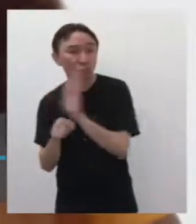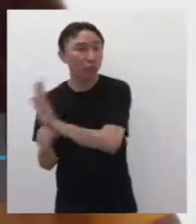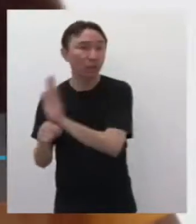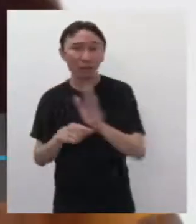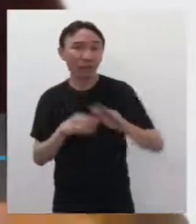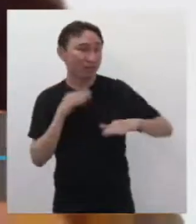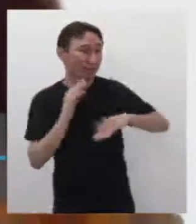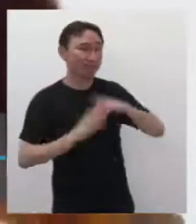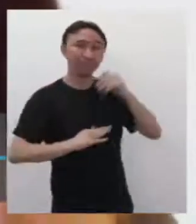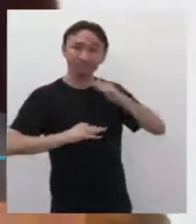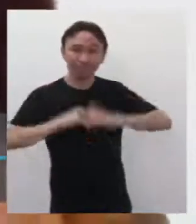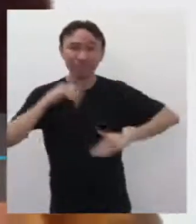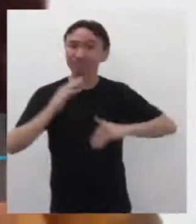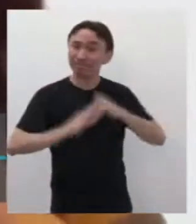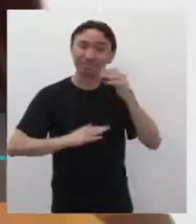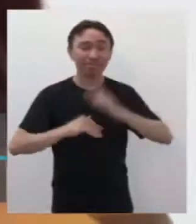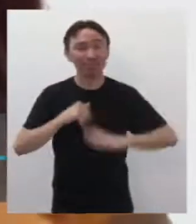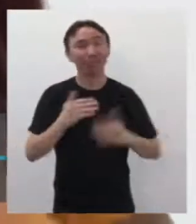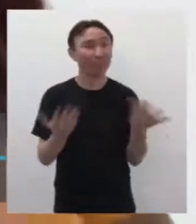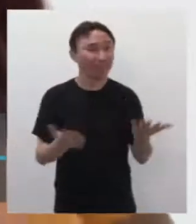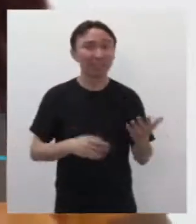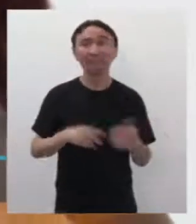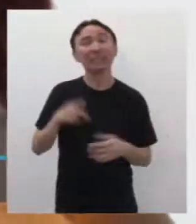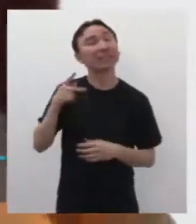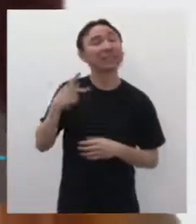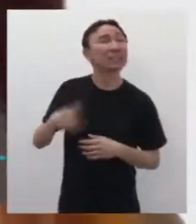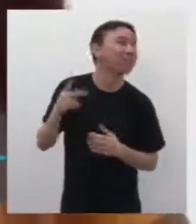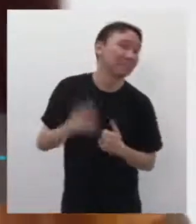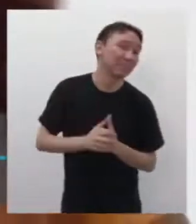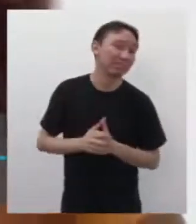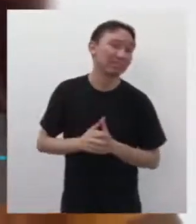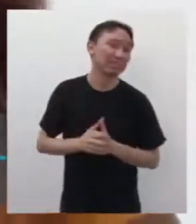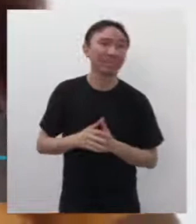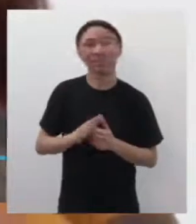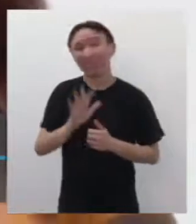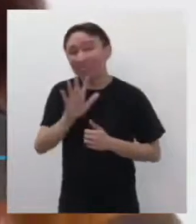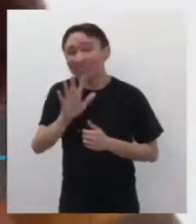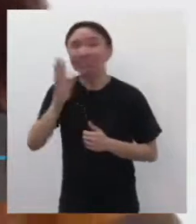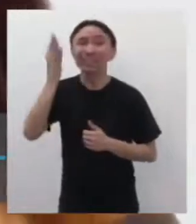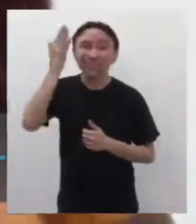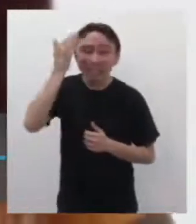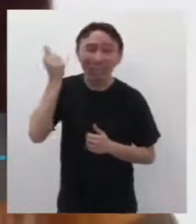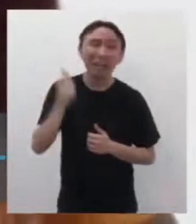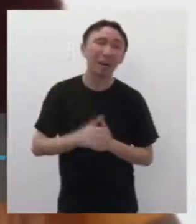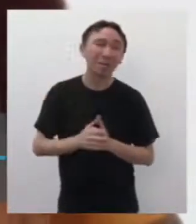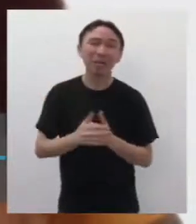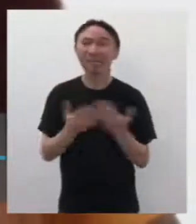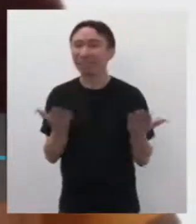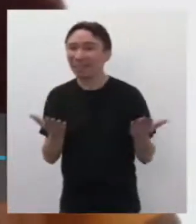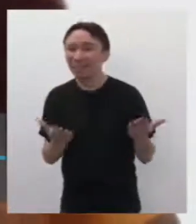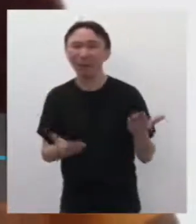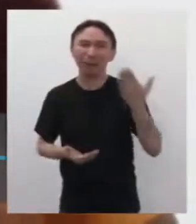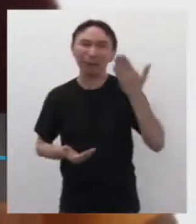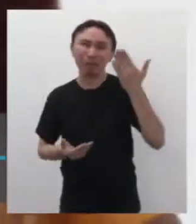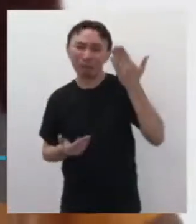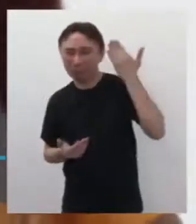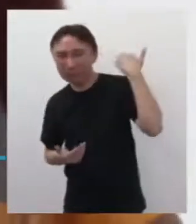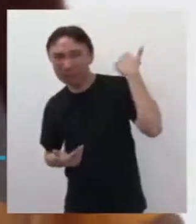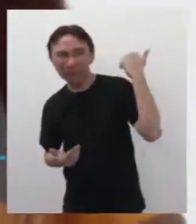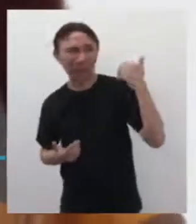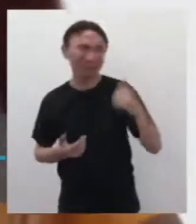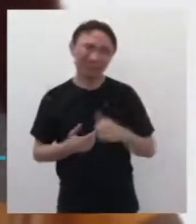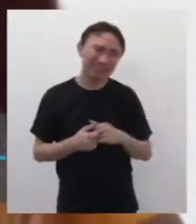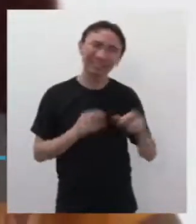de competências, mesmo que seja um pouco diferente do que estava, ele continua na escola,